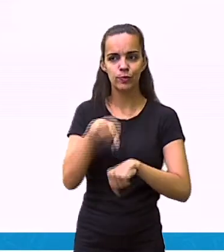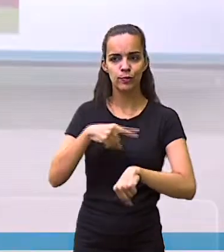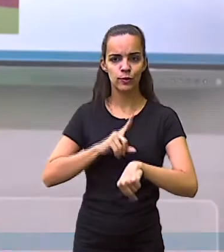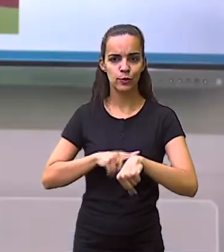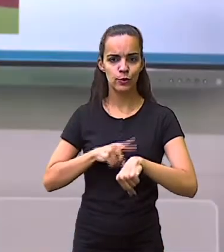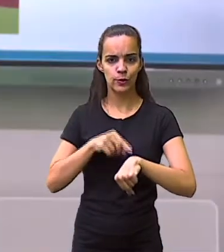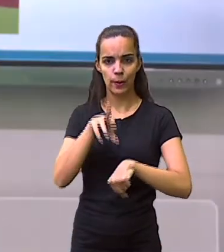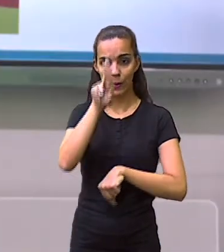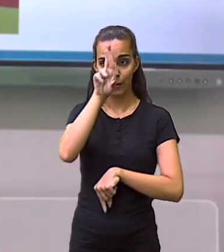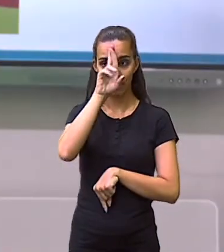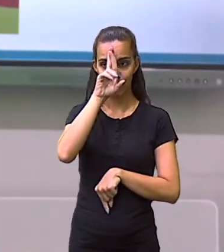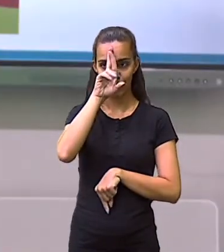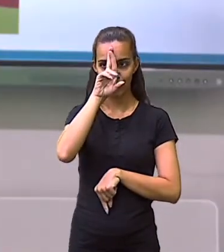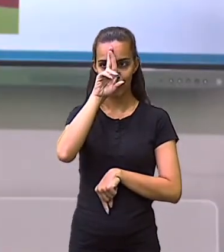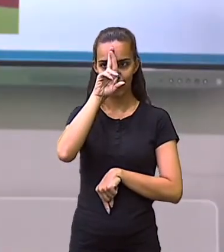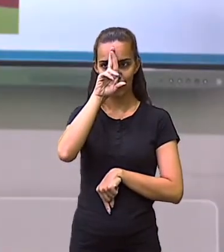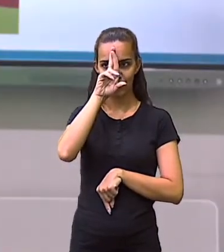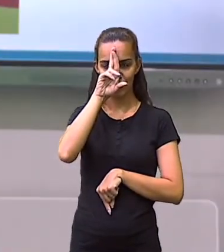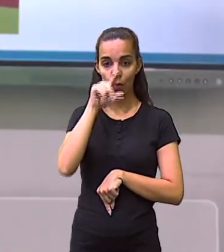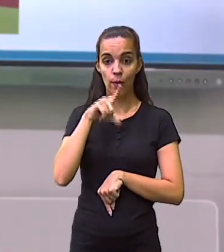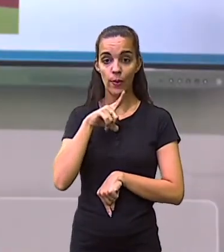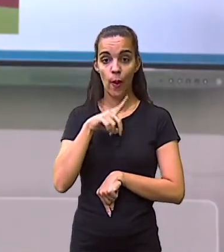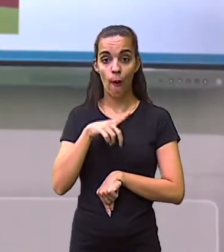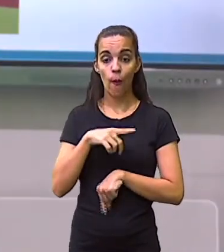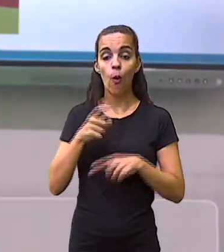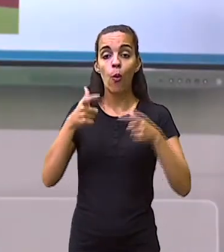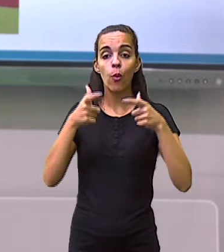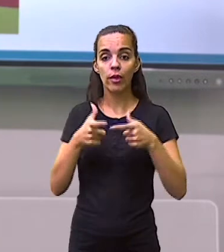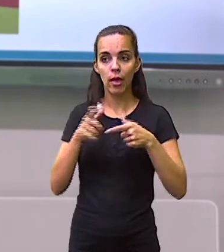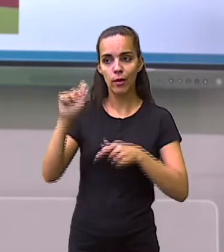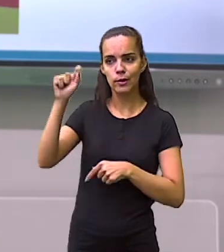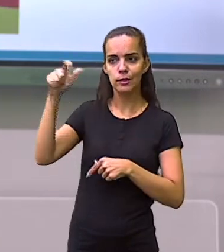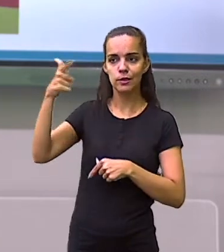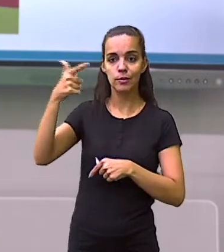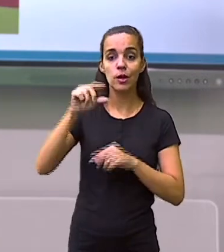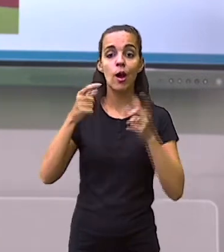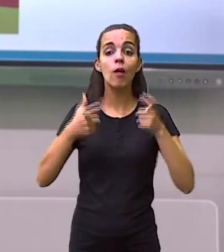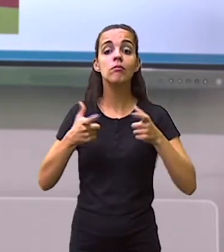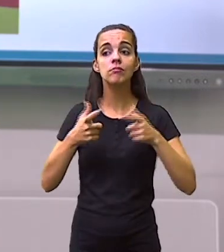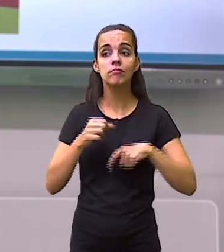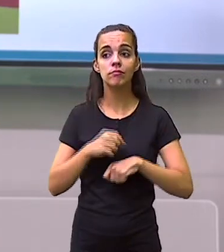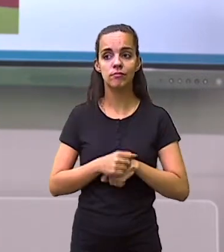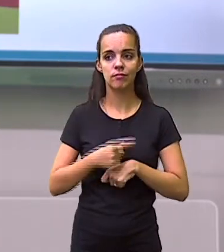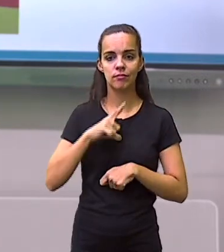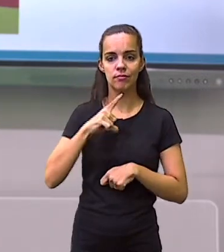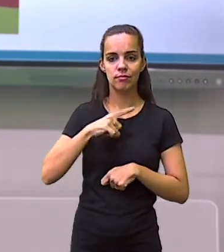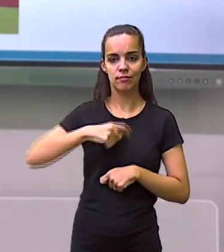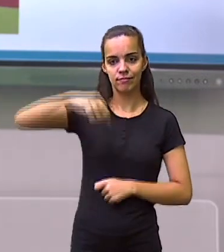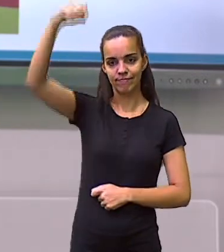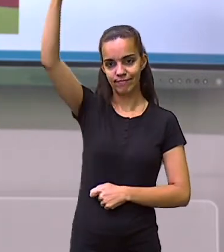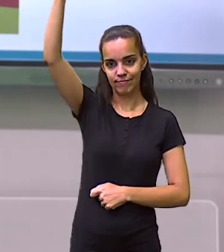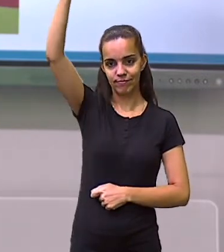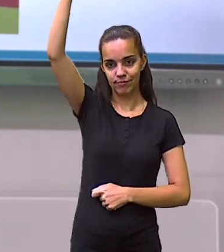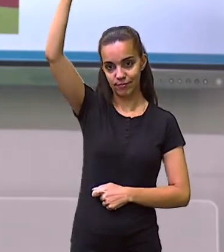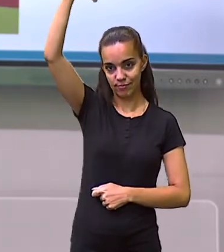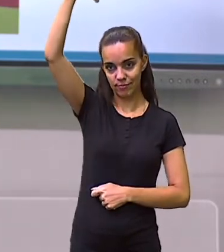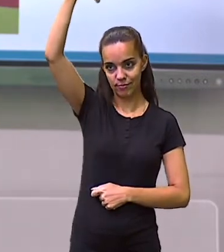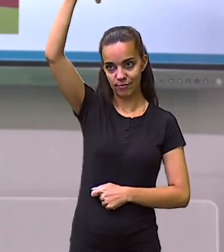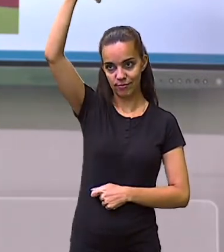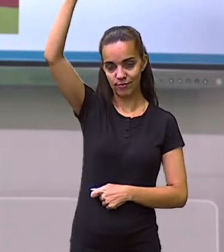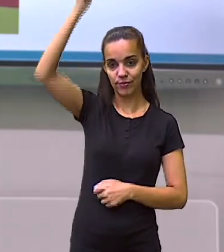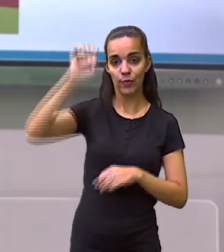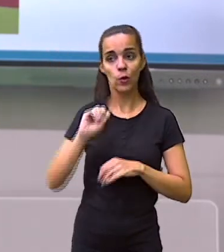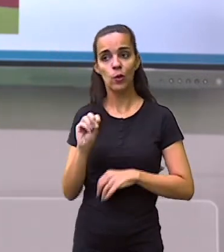ao meio-dia, a posição do Sol está exatamente sobre a nossa cabeça.